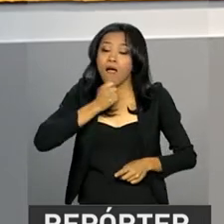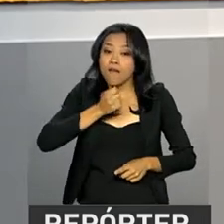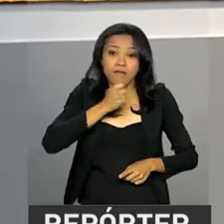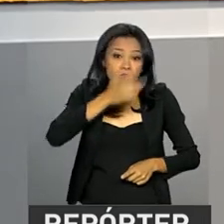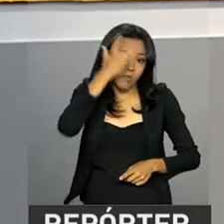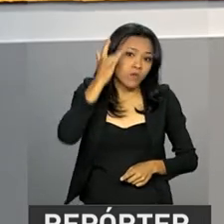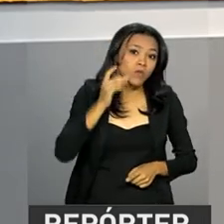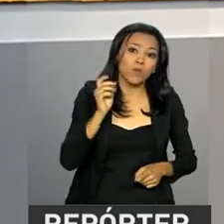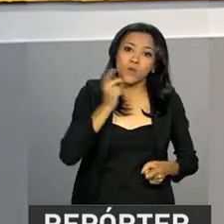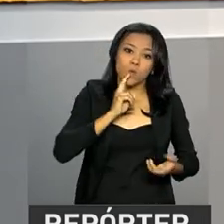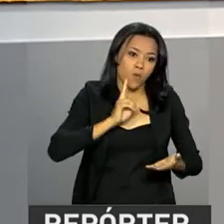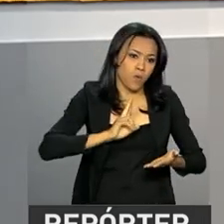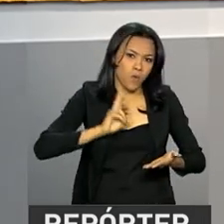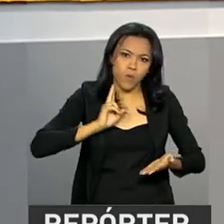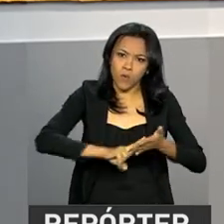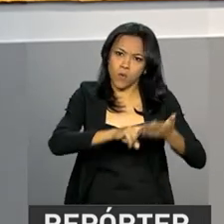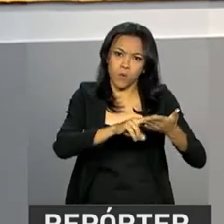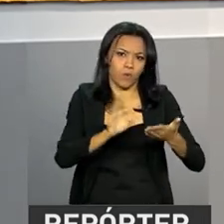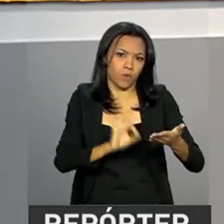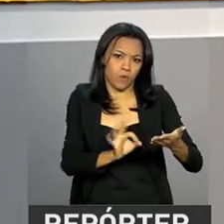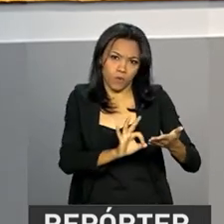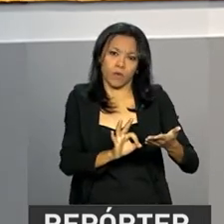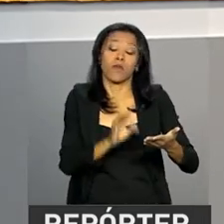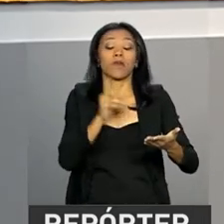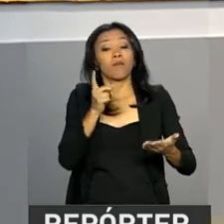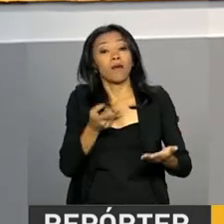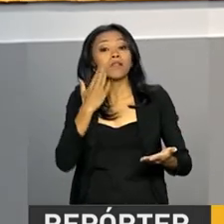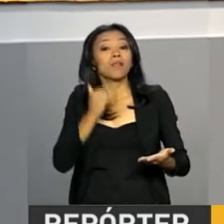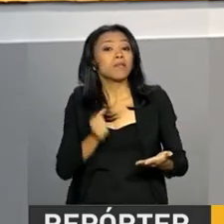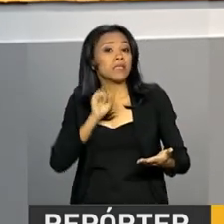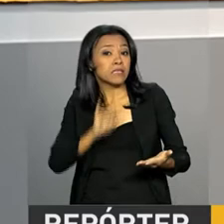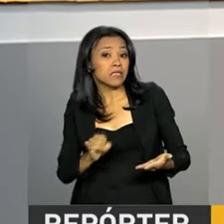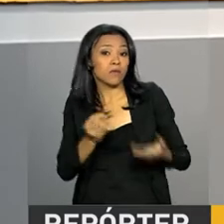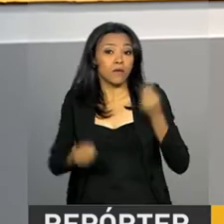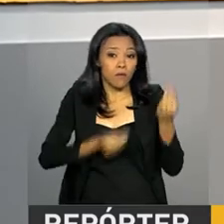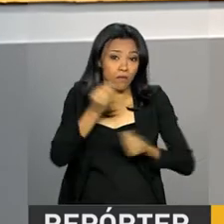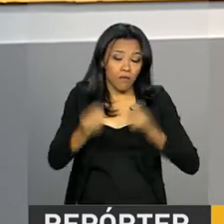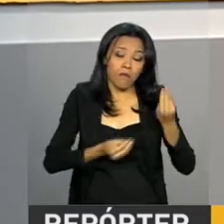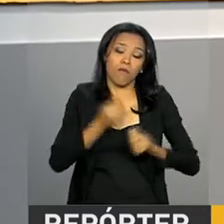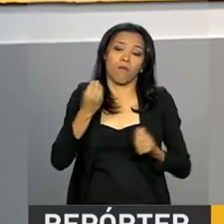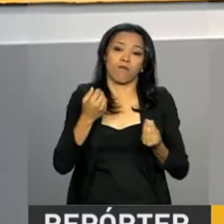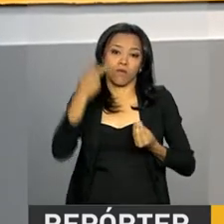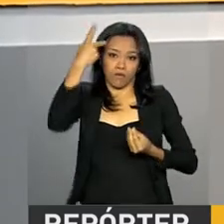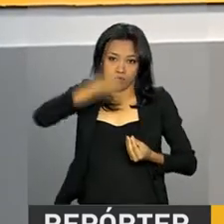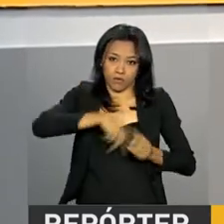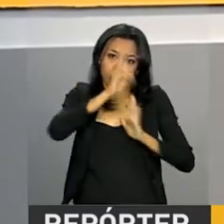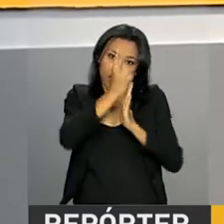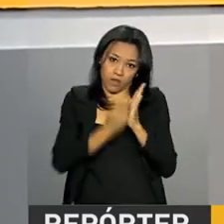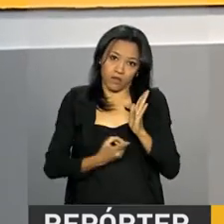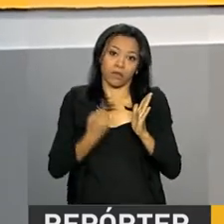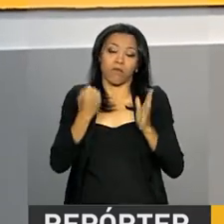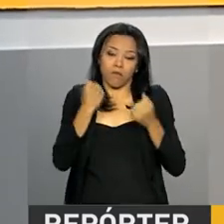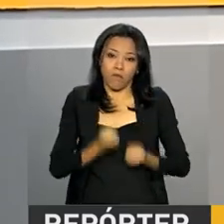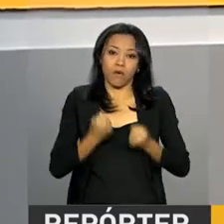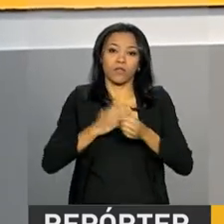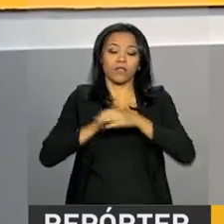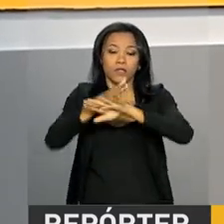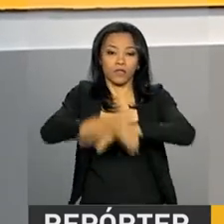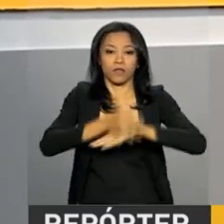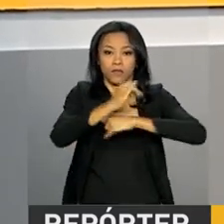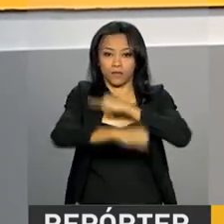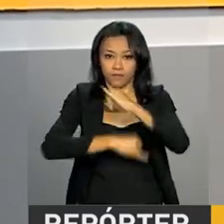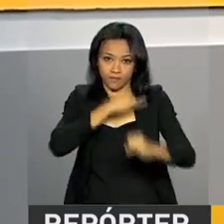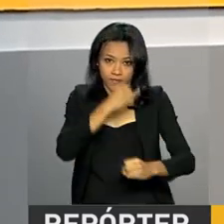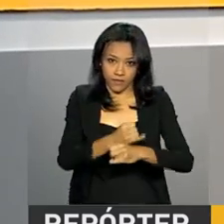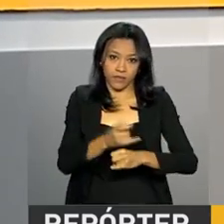nem notificados pela receita para saber se a situação da declaração do imposto de renda apresentada basta consultar a página